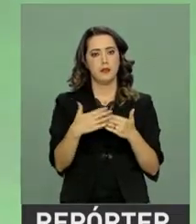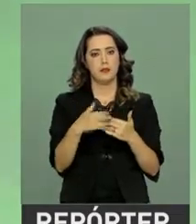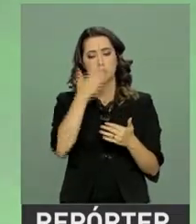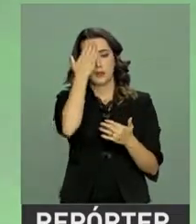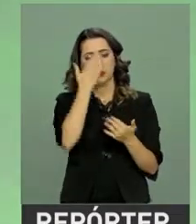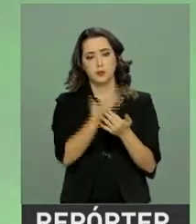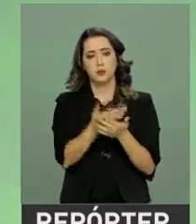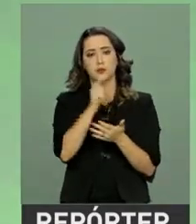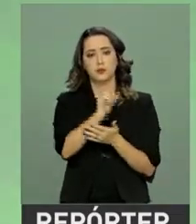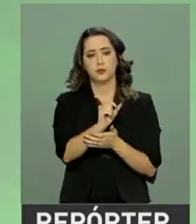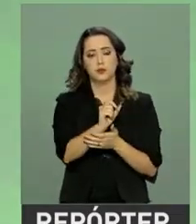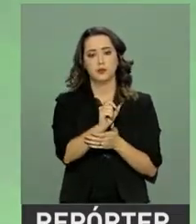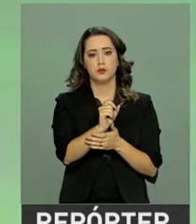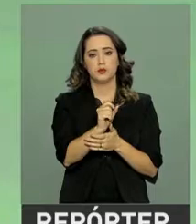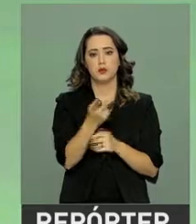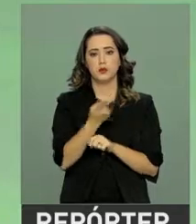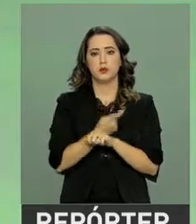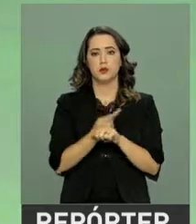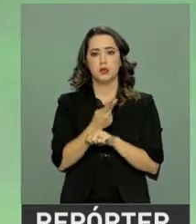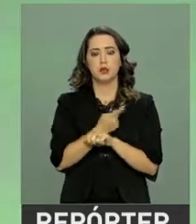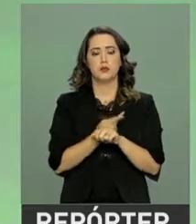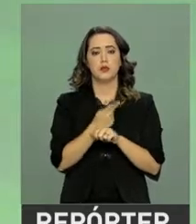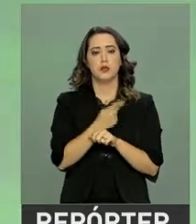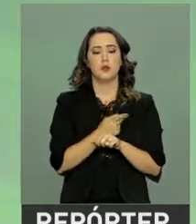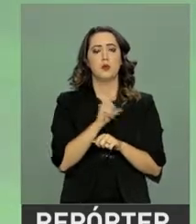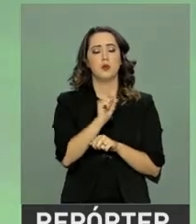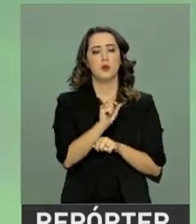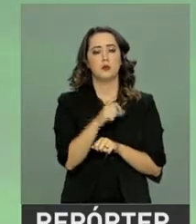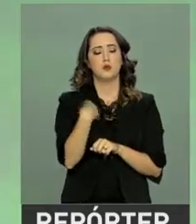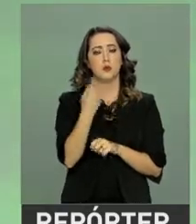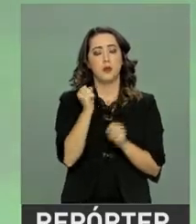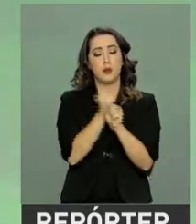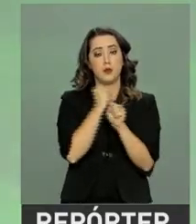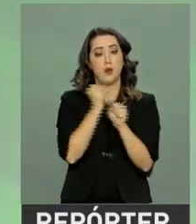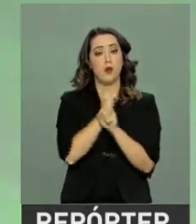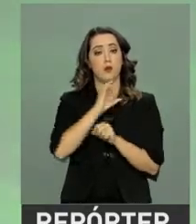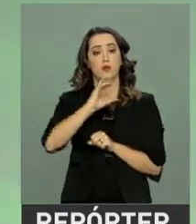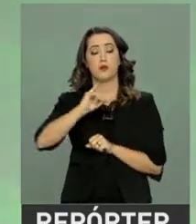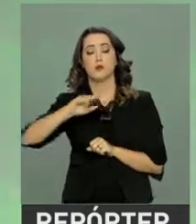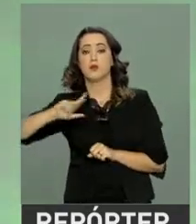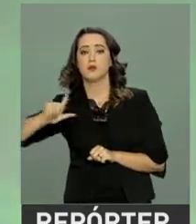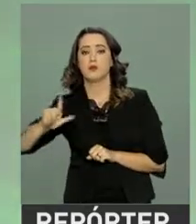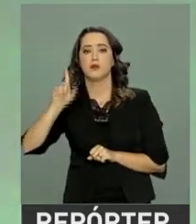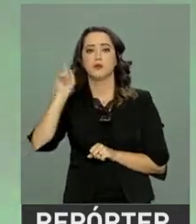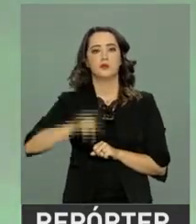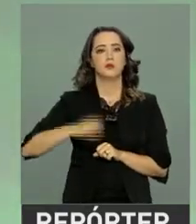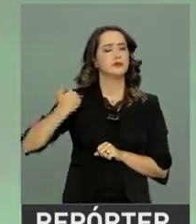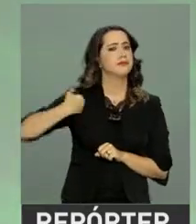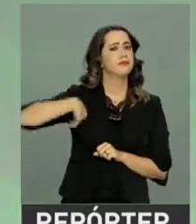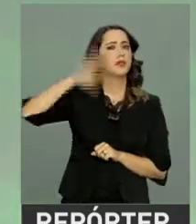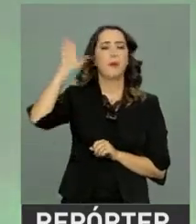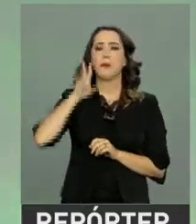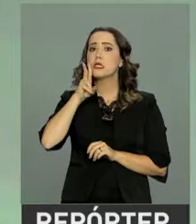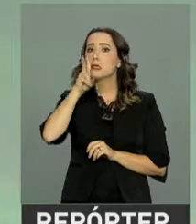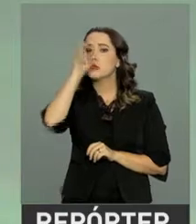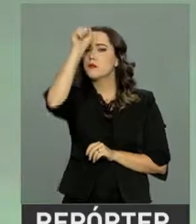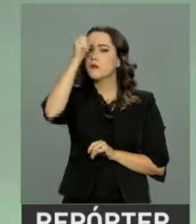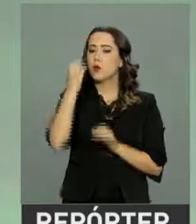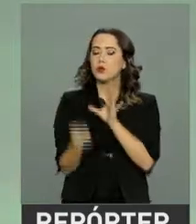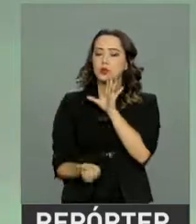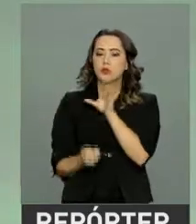confiança ea busca para que a construção civil que é uma das mais fortes